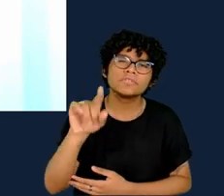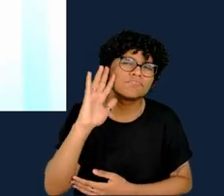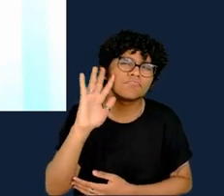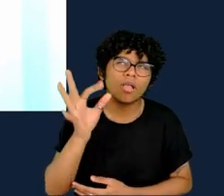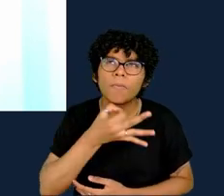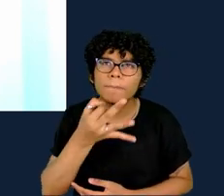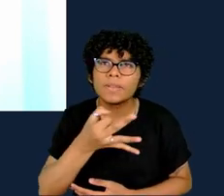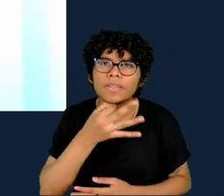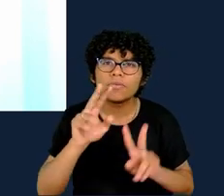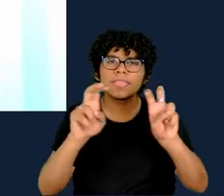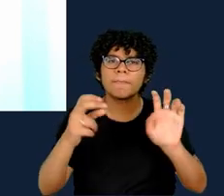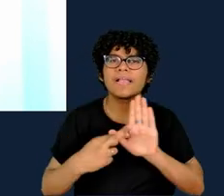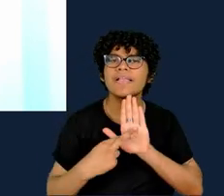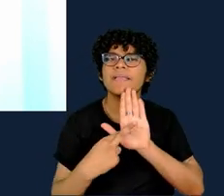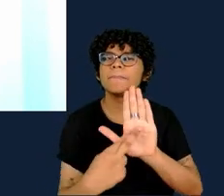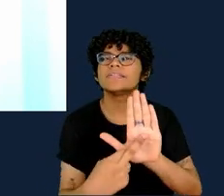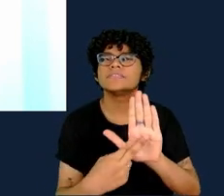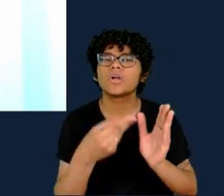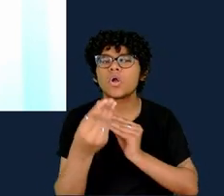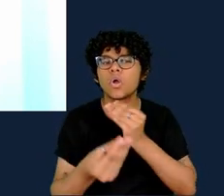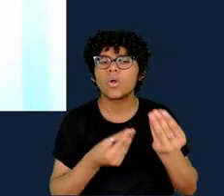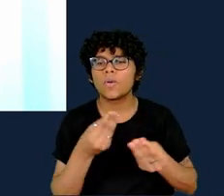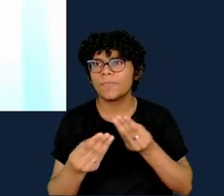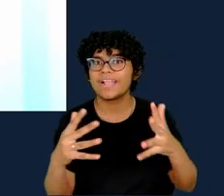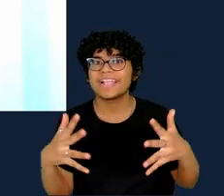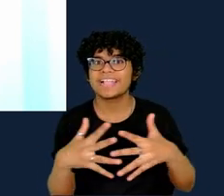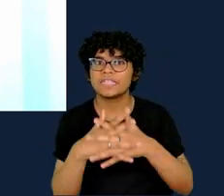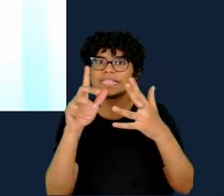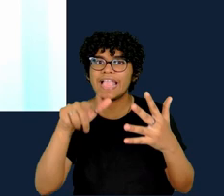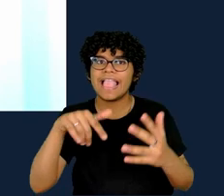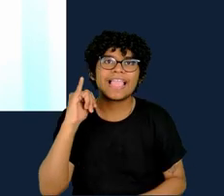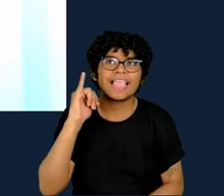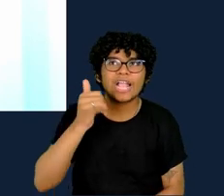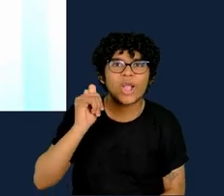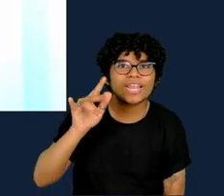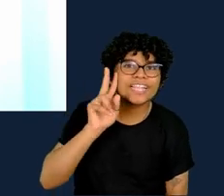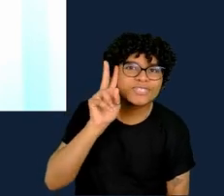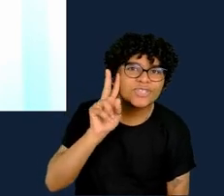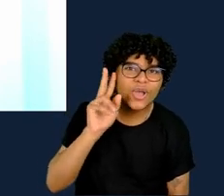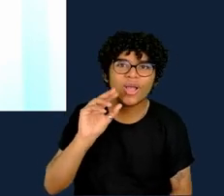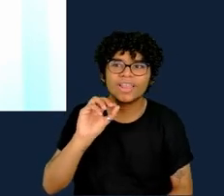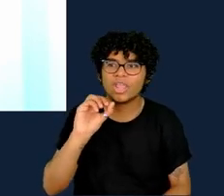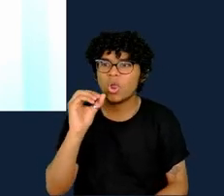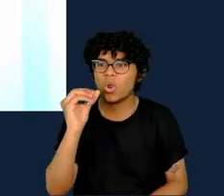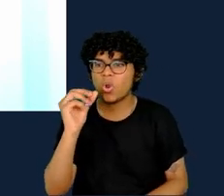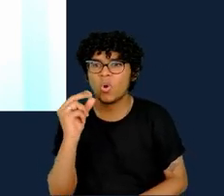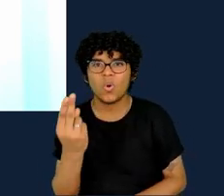de uma história, ela vem através de uma visualização de dados. Como vocês têm visto